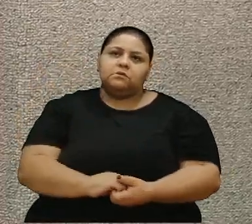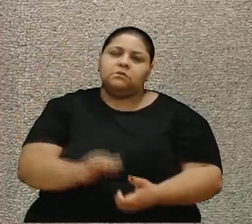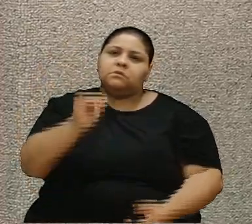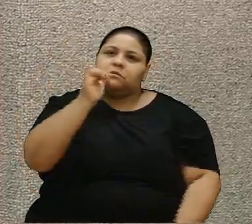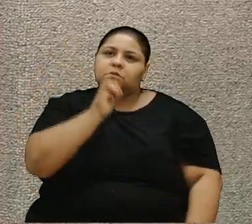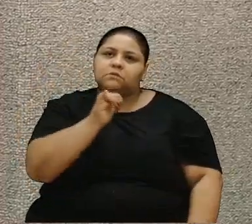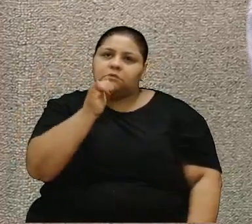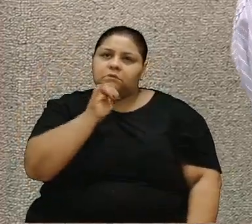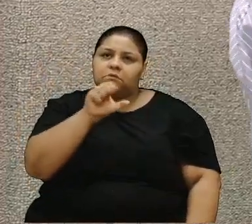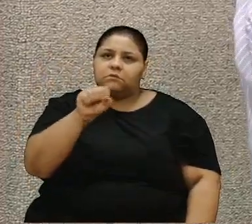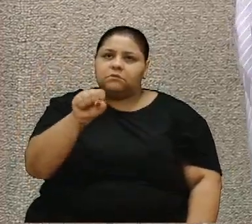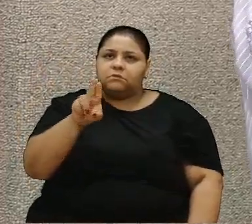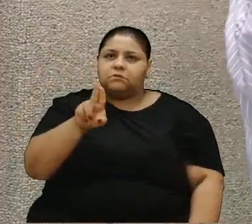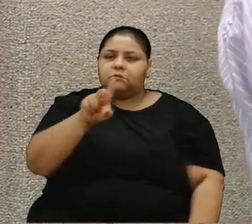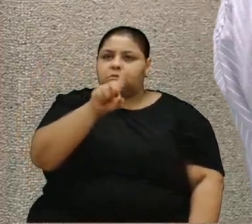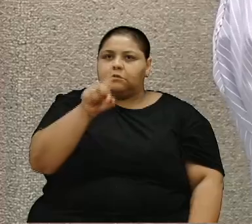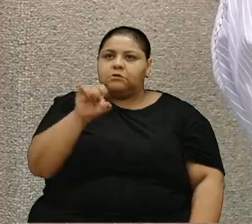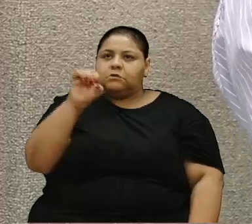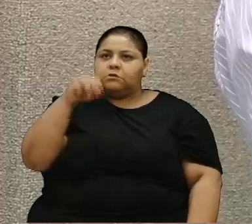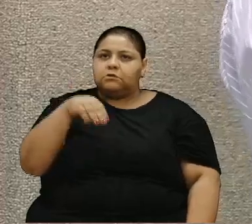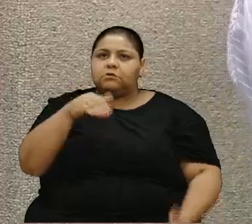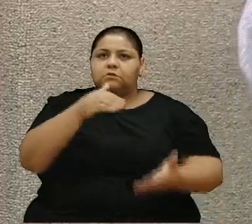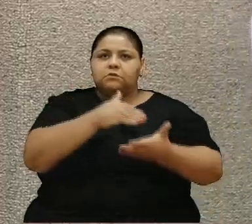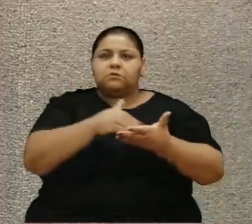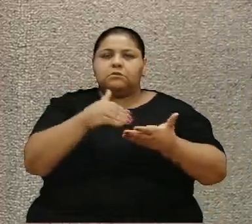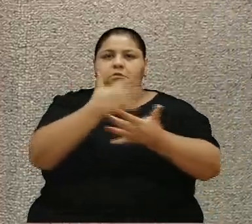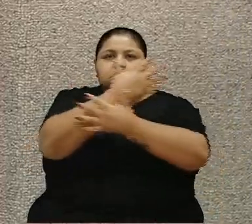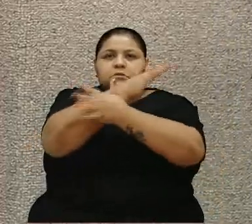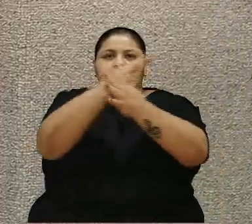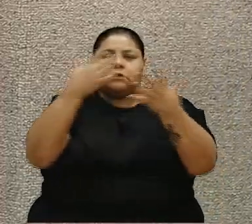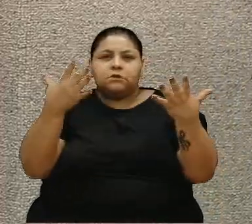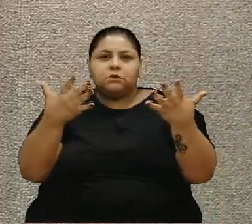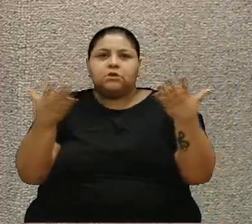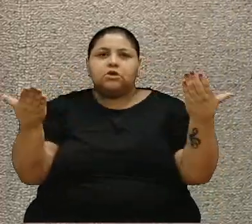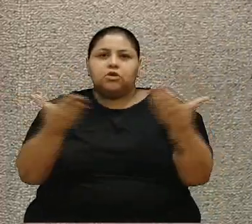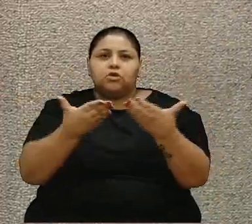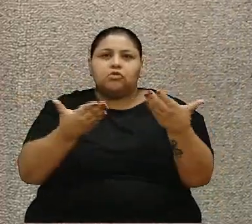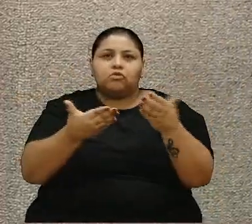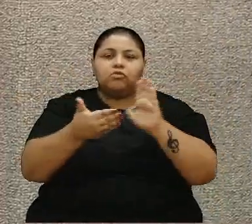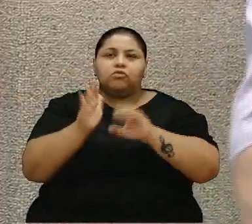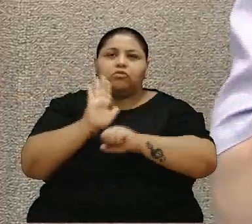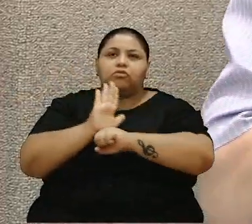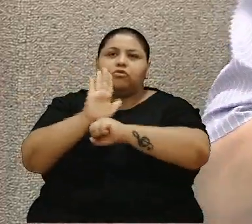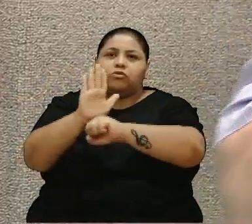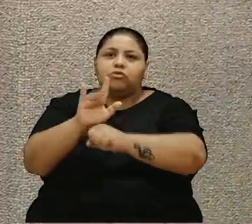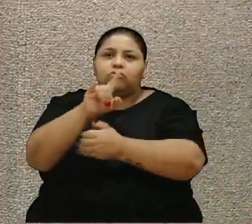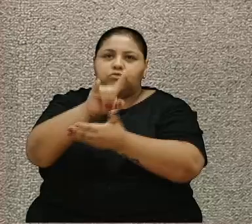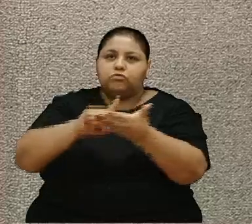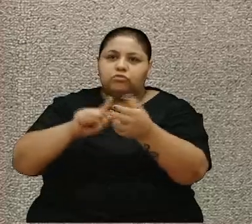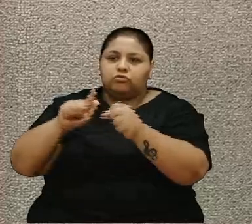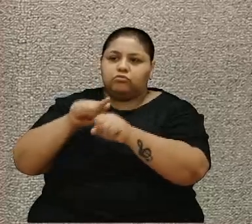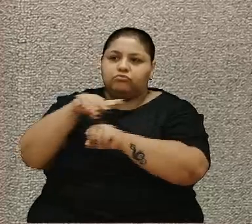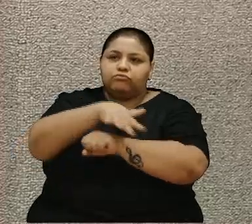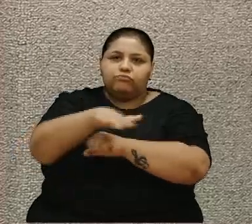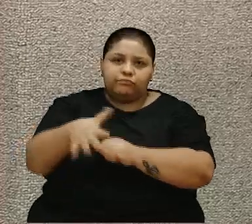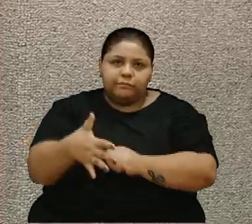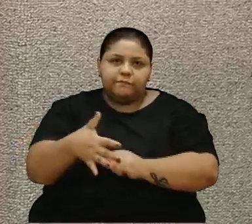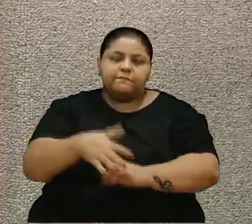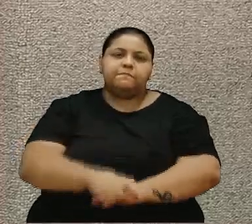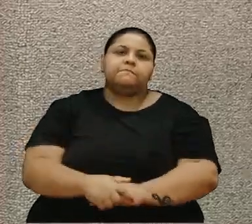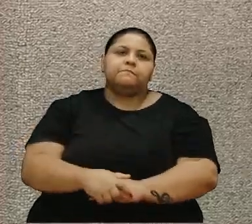exemplo, o Suzin, que foi secretário do Meio Ambiente, que está fazendo todos os laudos aí, ajudando na questão dos laudos de Galópolis.